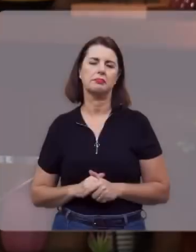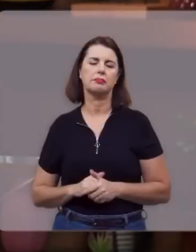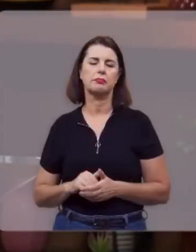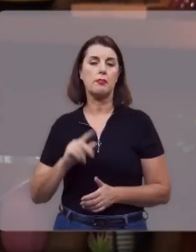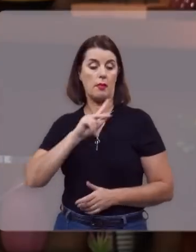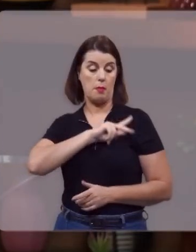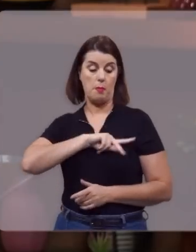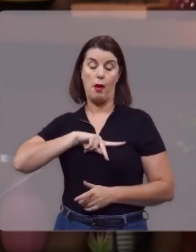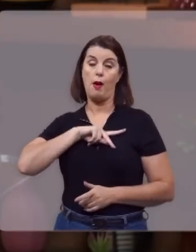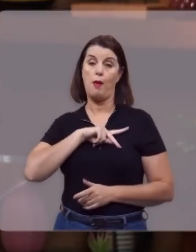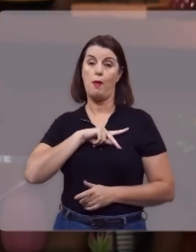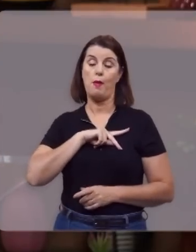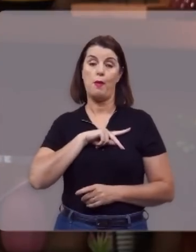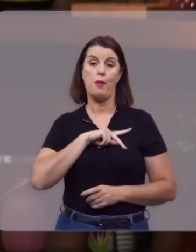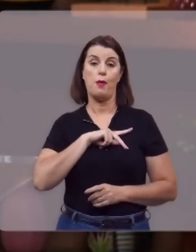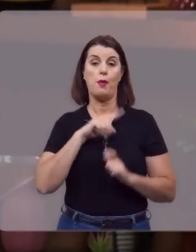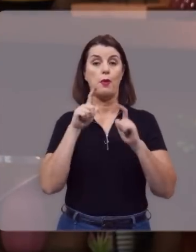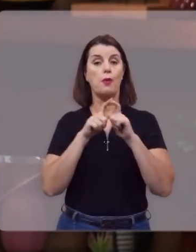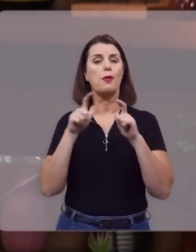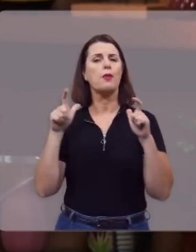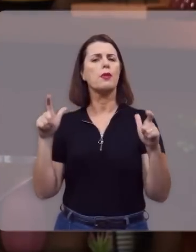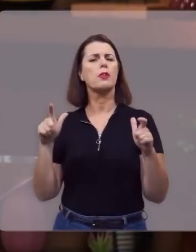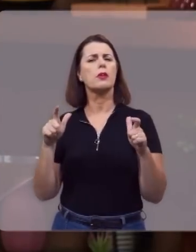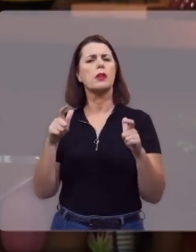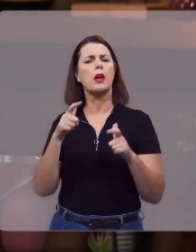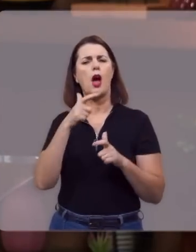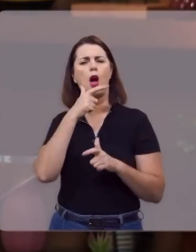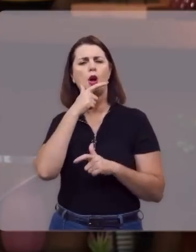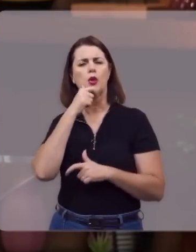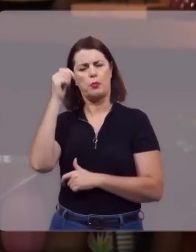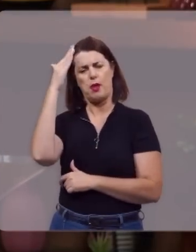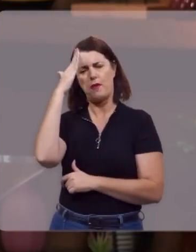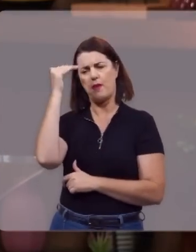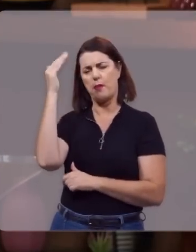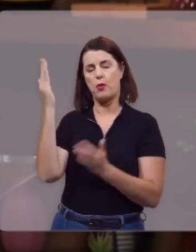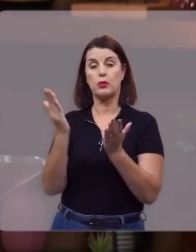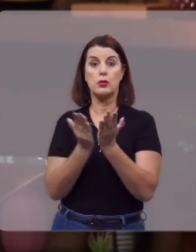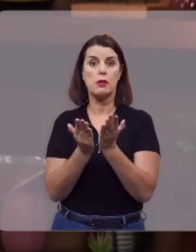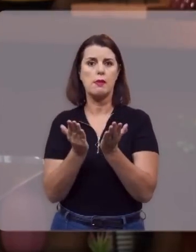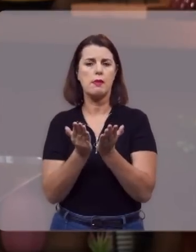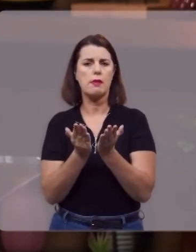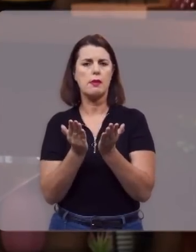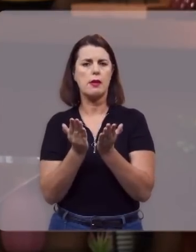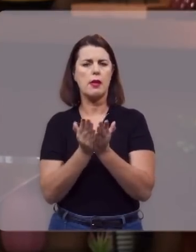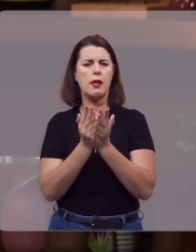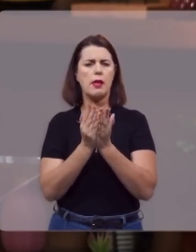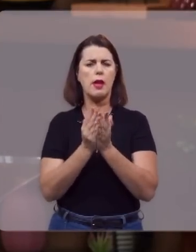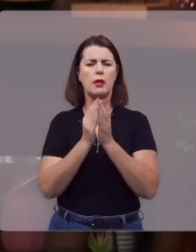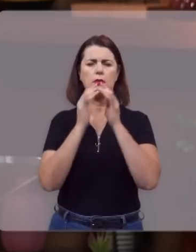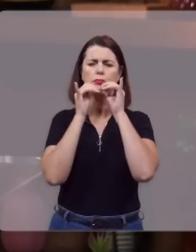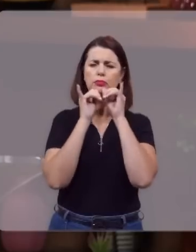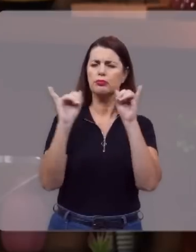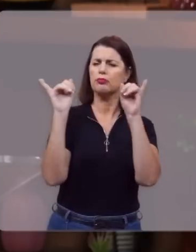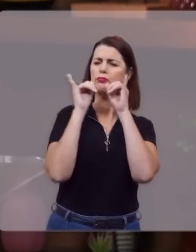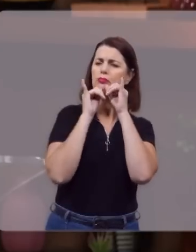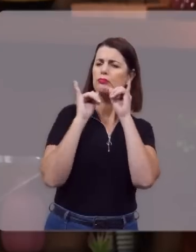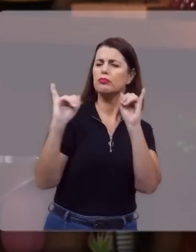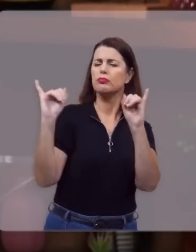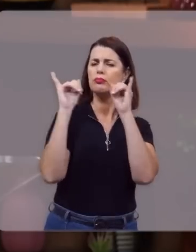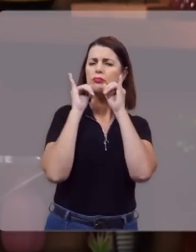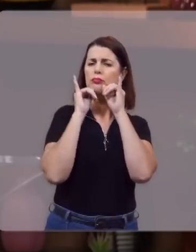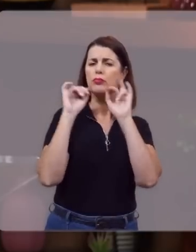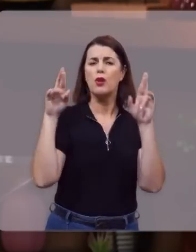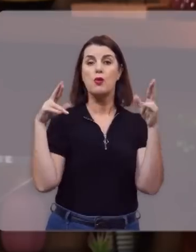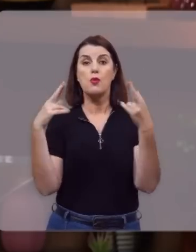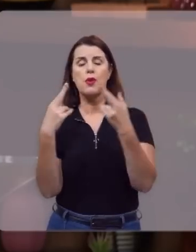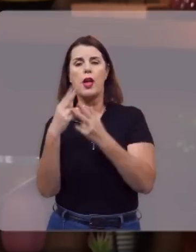O apóstolo Paulo, o grande bandeirante do cristianismo, o grande desbravador do reino de